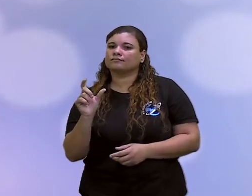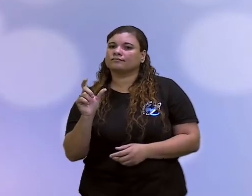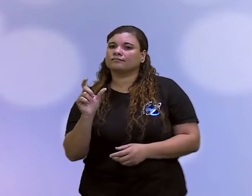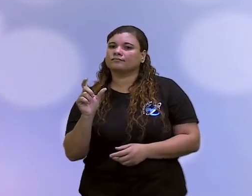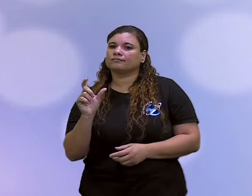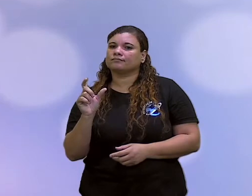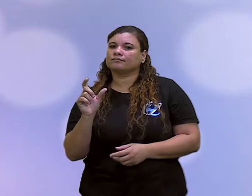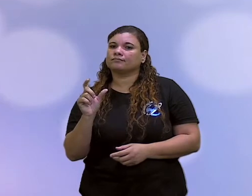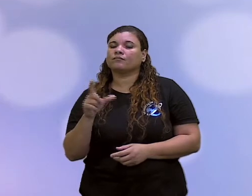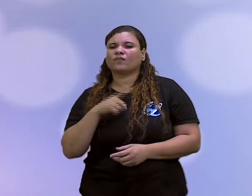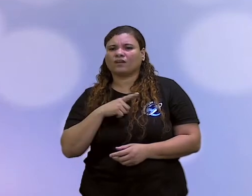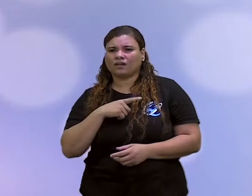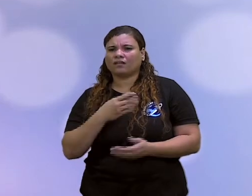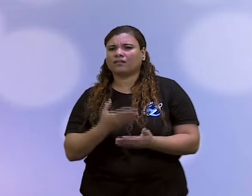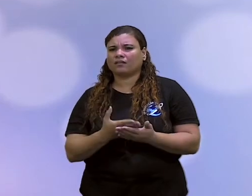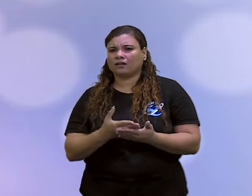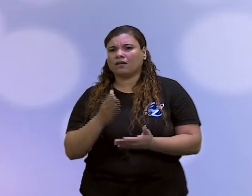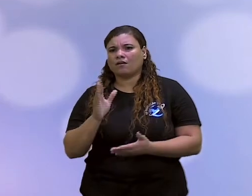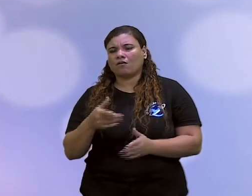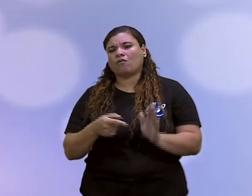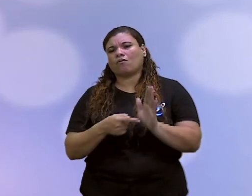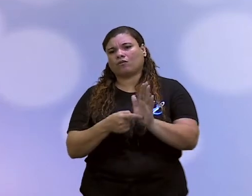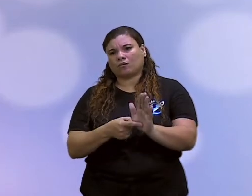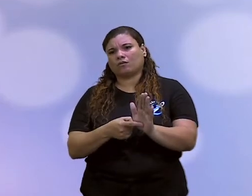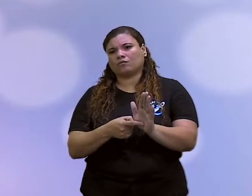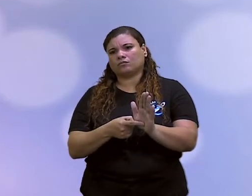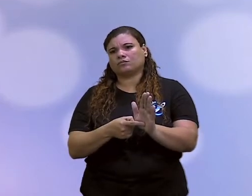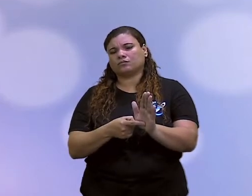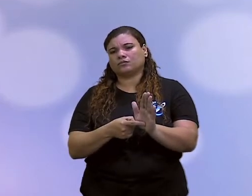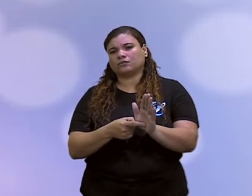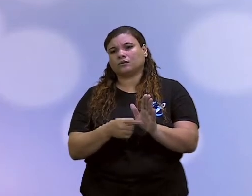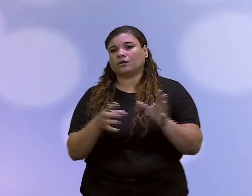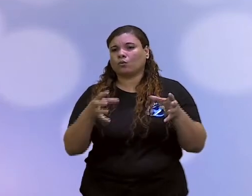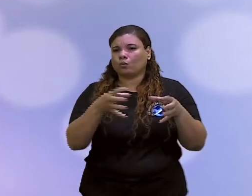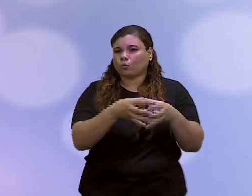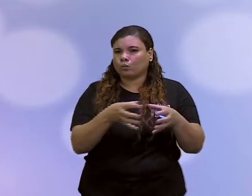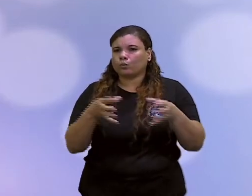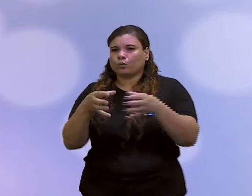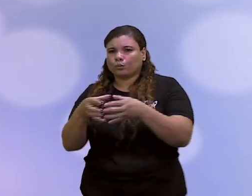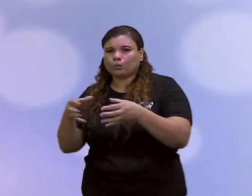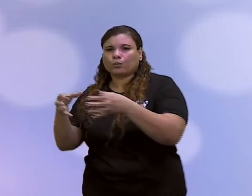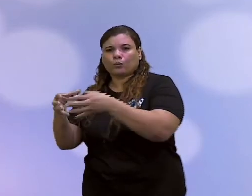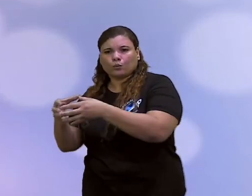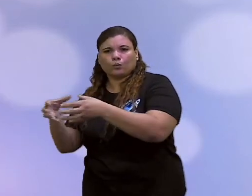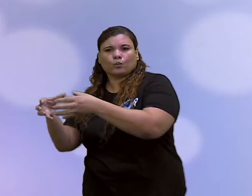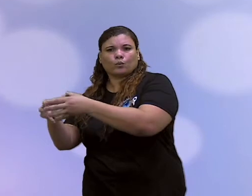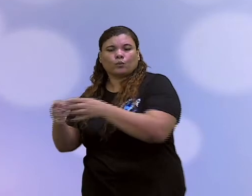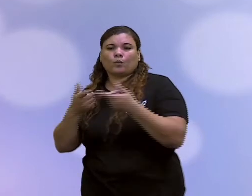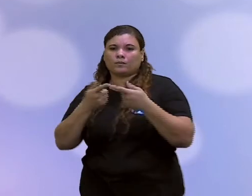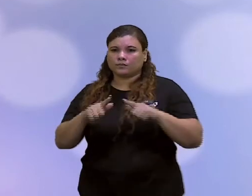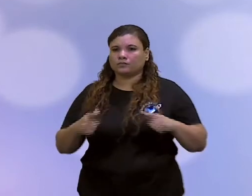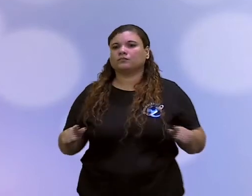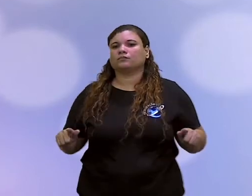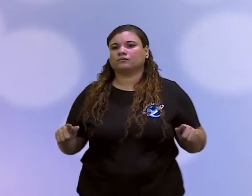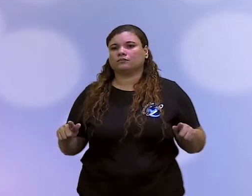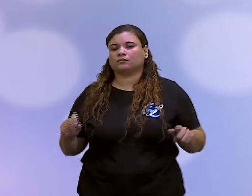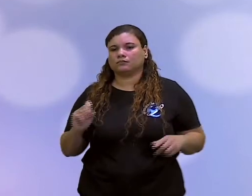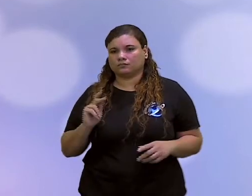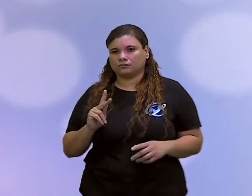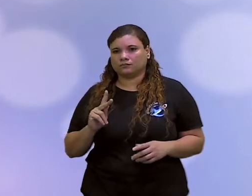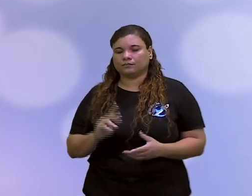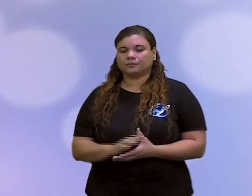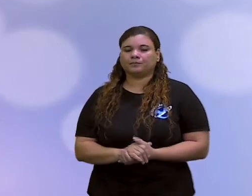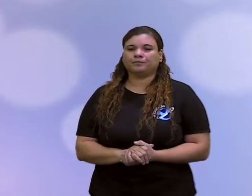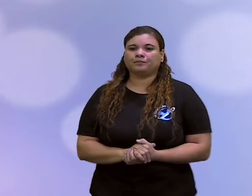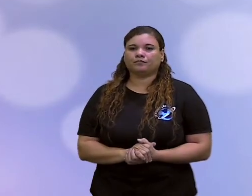nós tratamos todos os termos aí da classe gramatical, tá? Mas o que a gente precisa entender aqui? Que